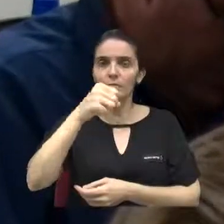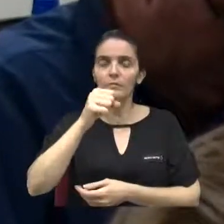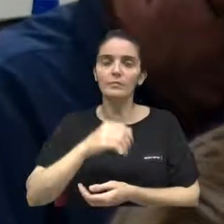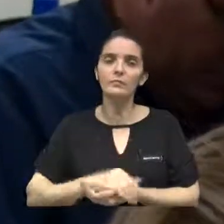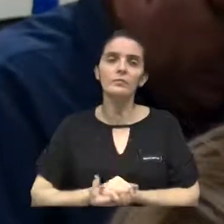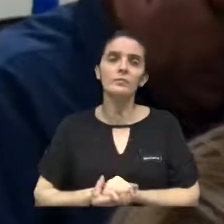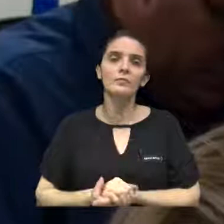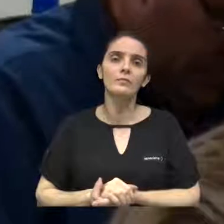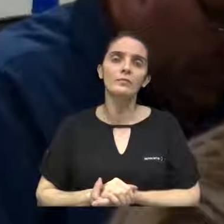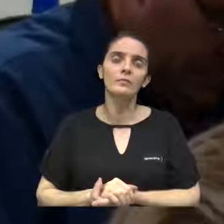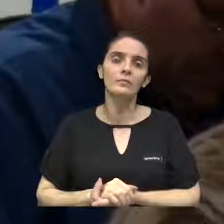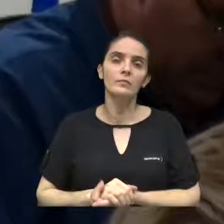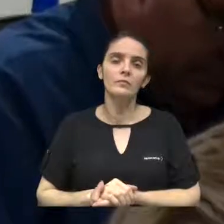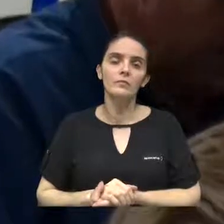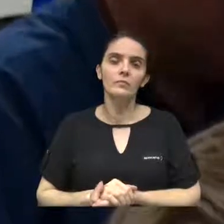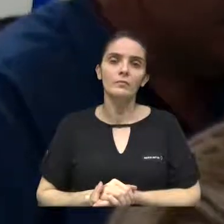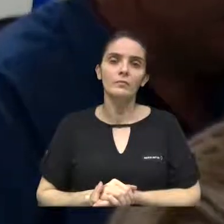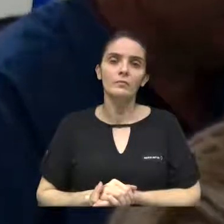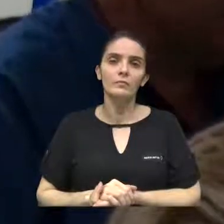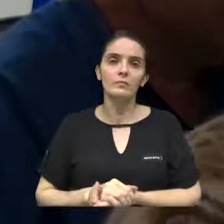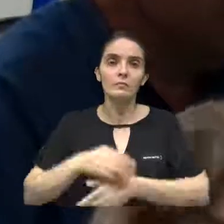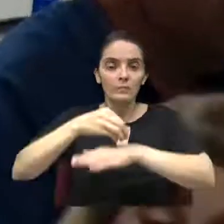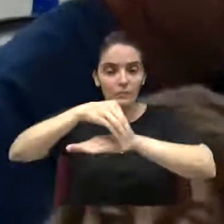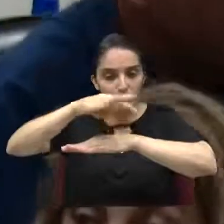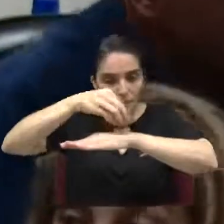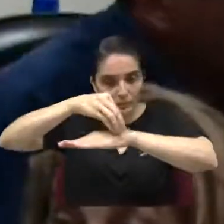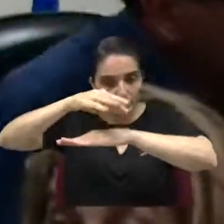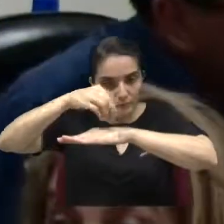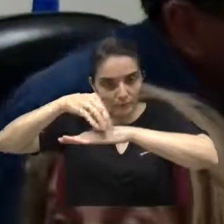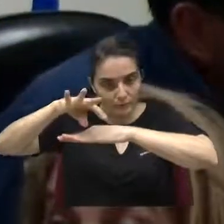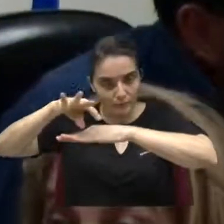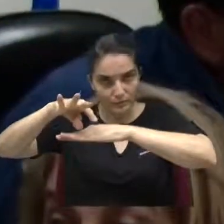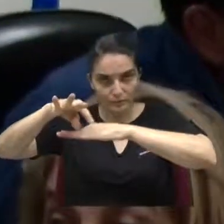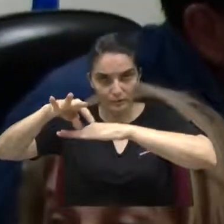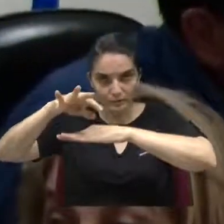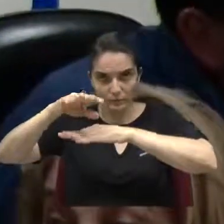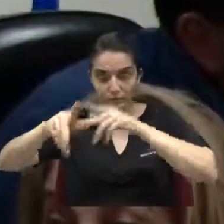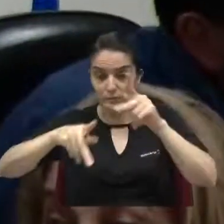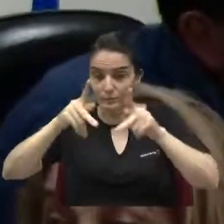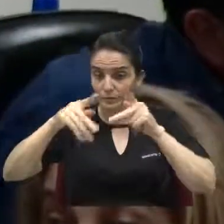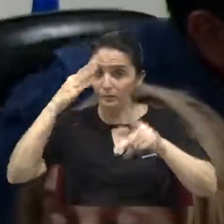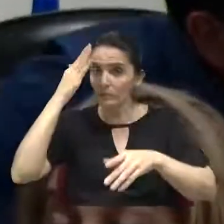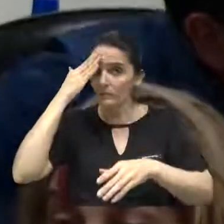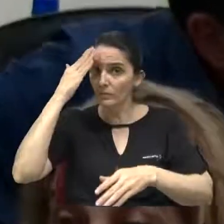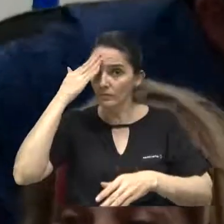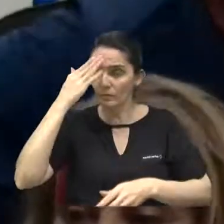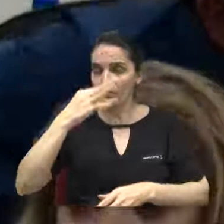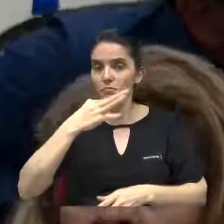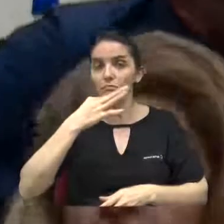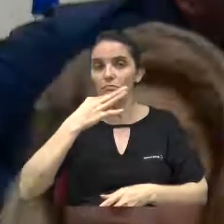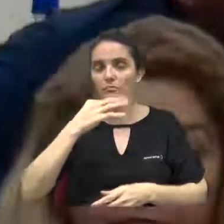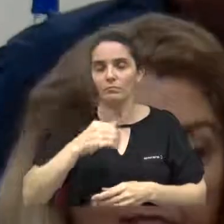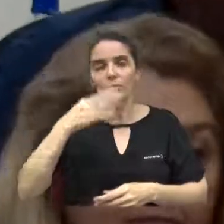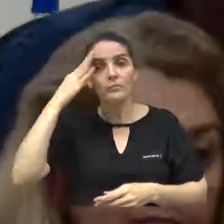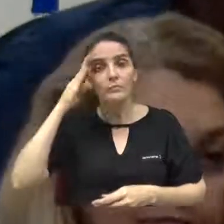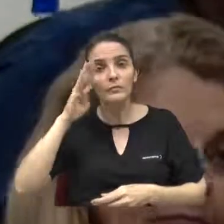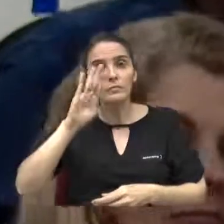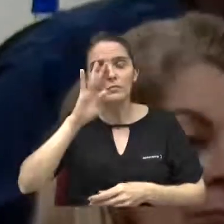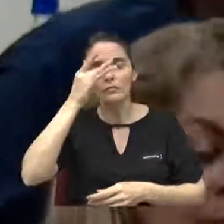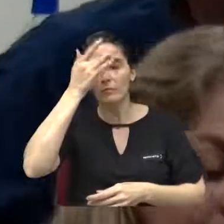nós possamos levar informação às pessoas, principalmente aquelas que